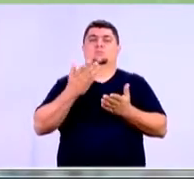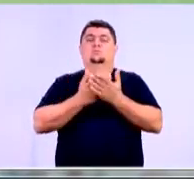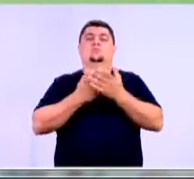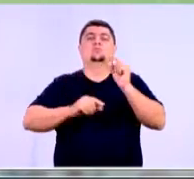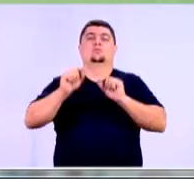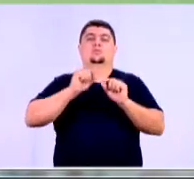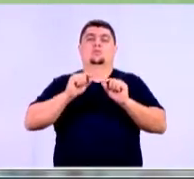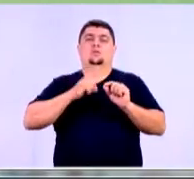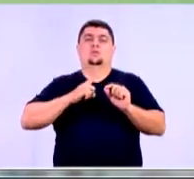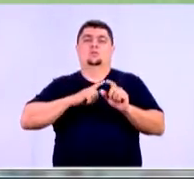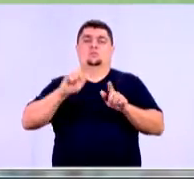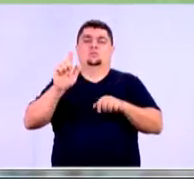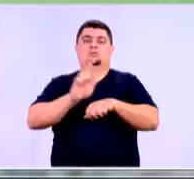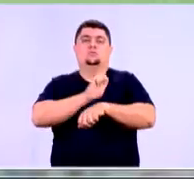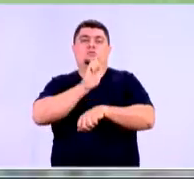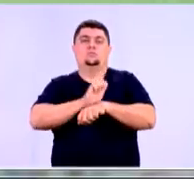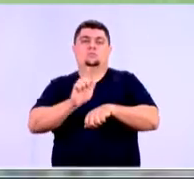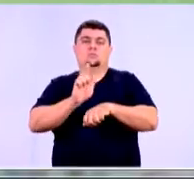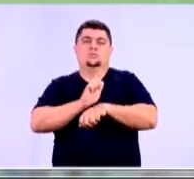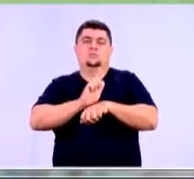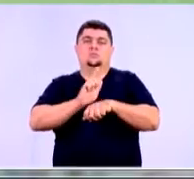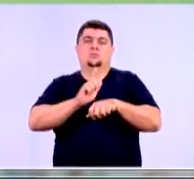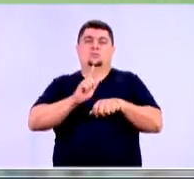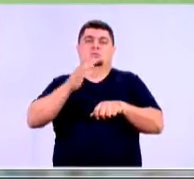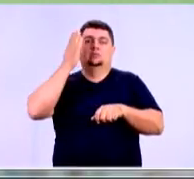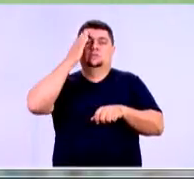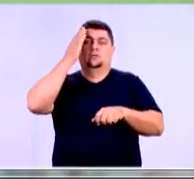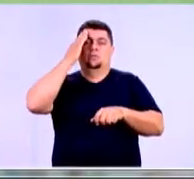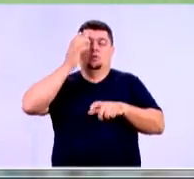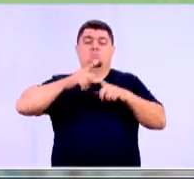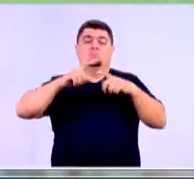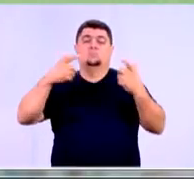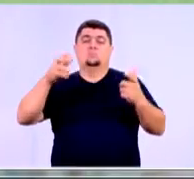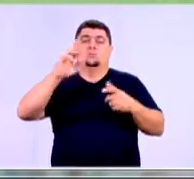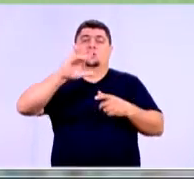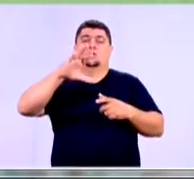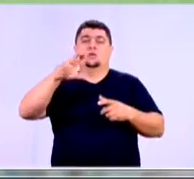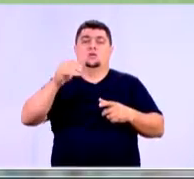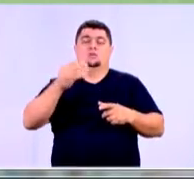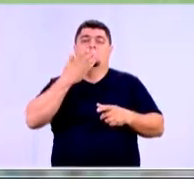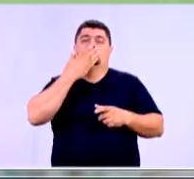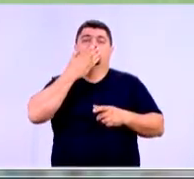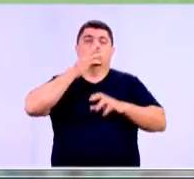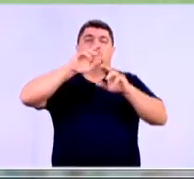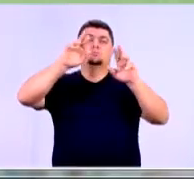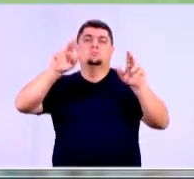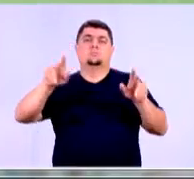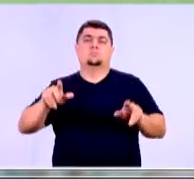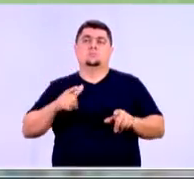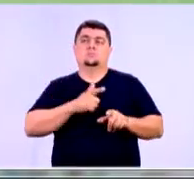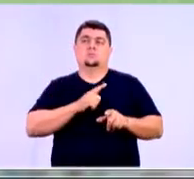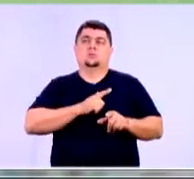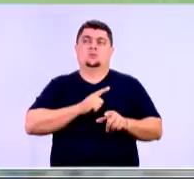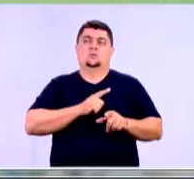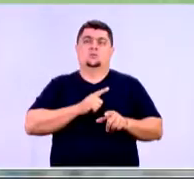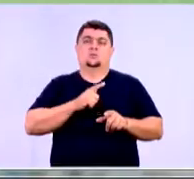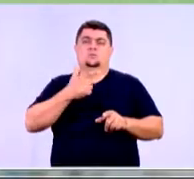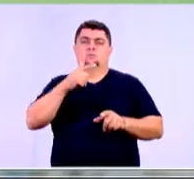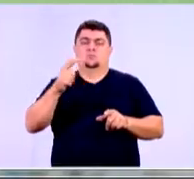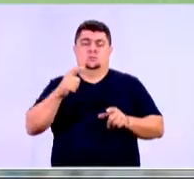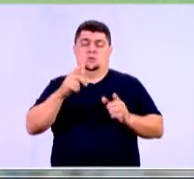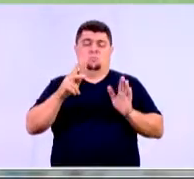nós falamos sobre gestão e mensuração de risco. Sobre modelos de gerenciamento de risco, nós falamos que não existe um